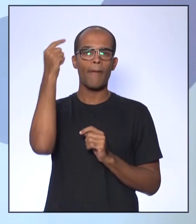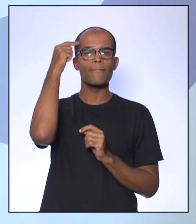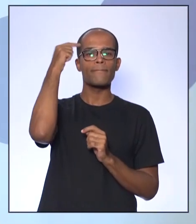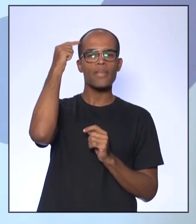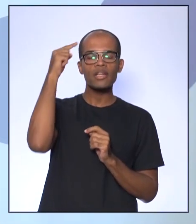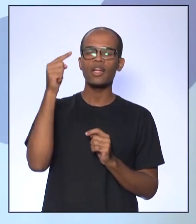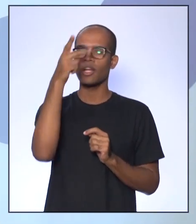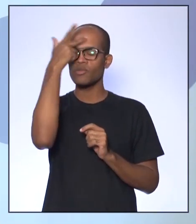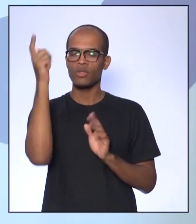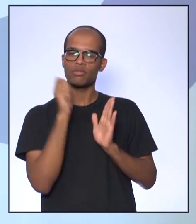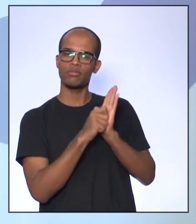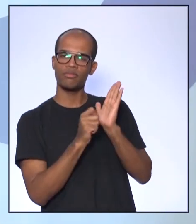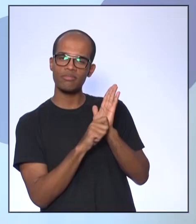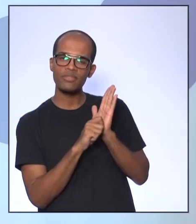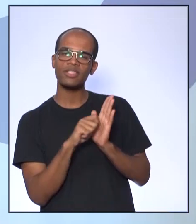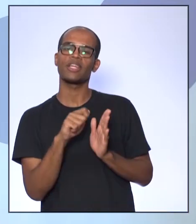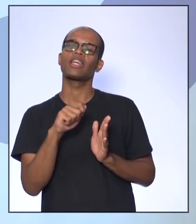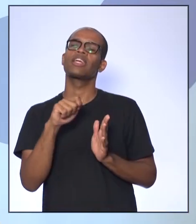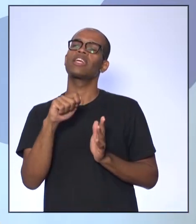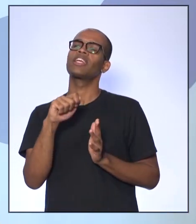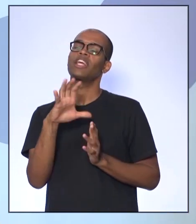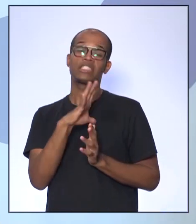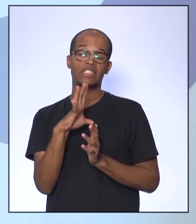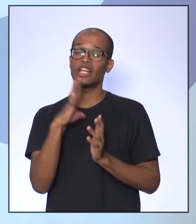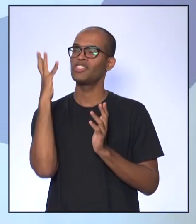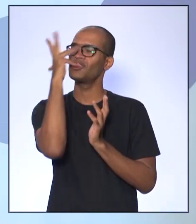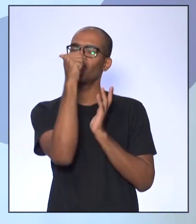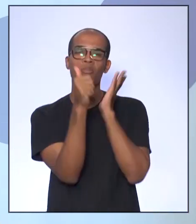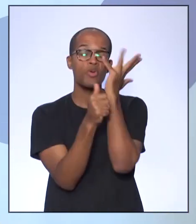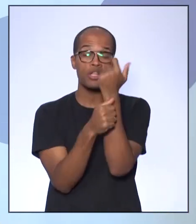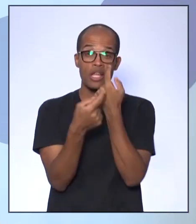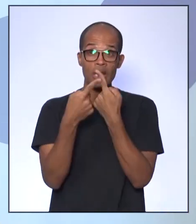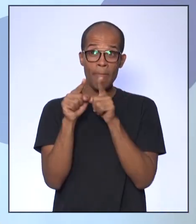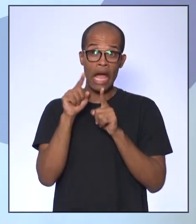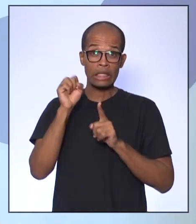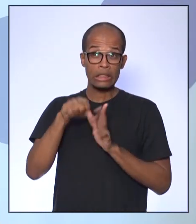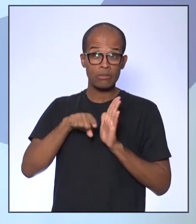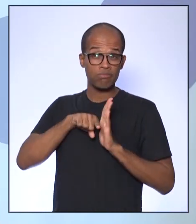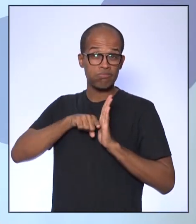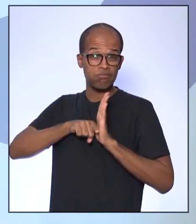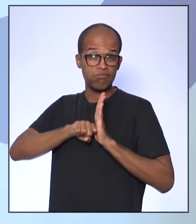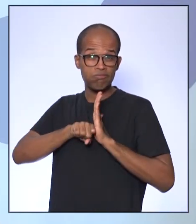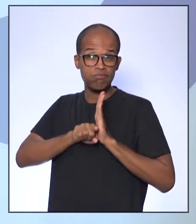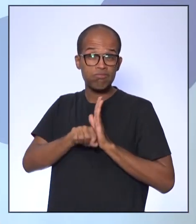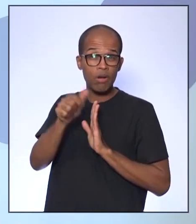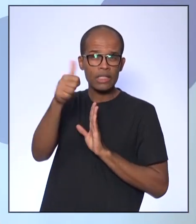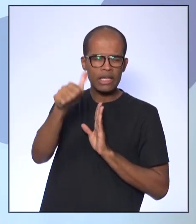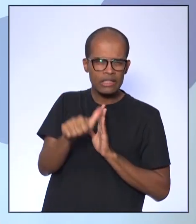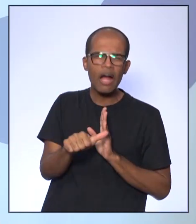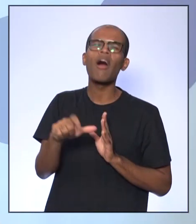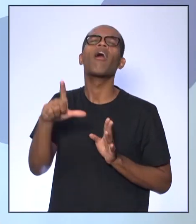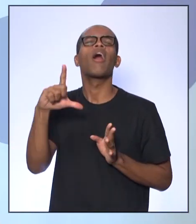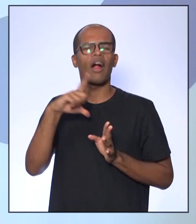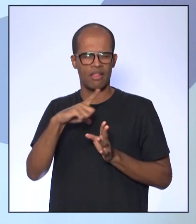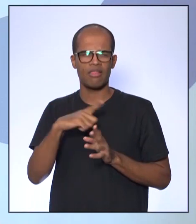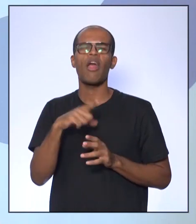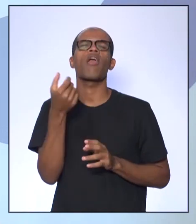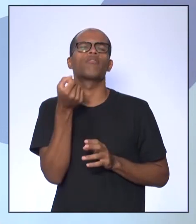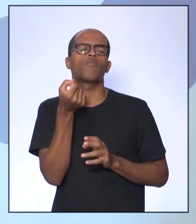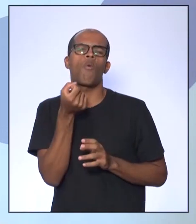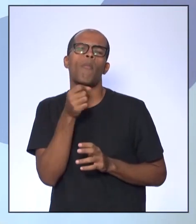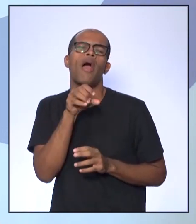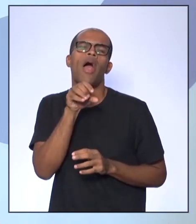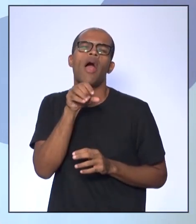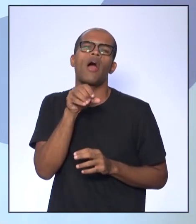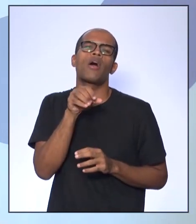que falam que como a cidade é bela, mas se a gente for analisar e fazer as inferências, tem uma crítica social e política também